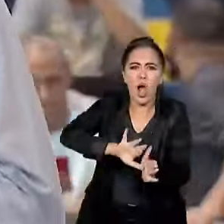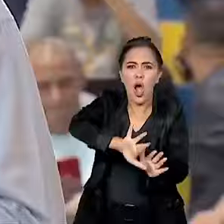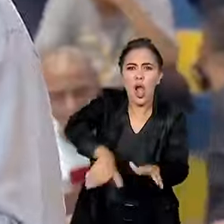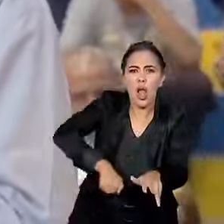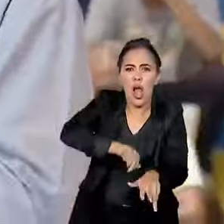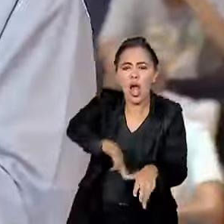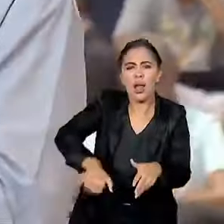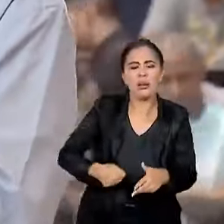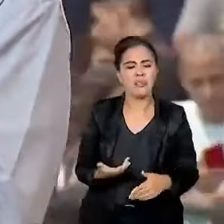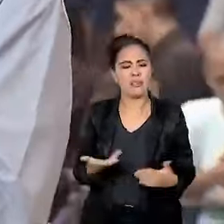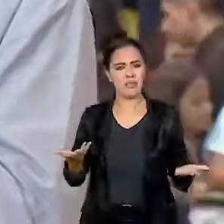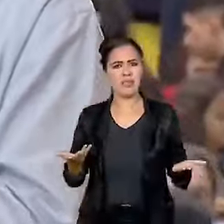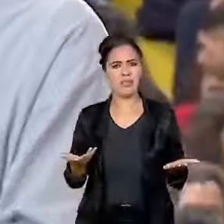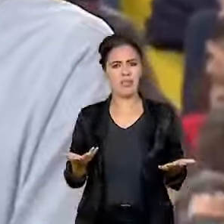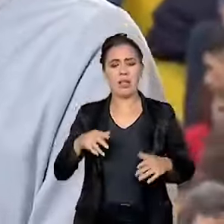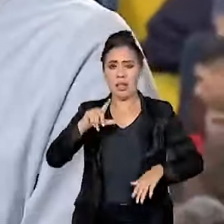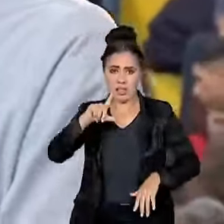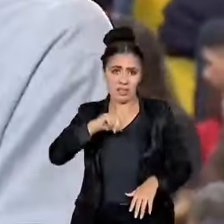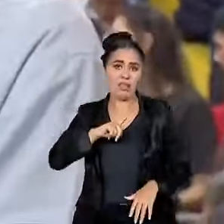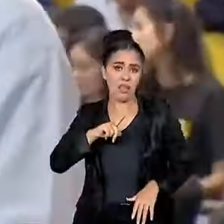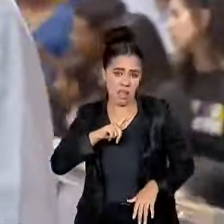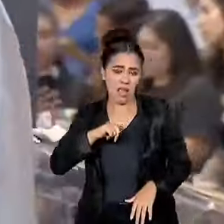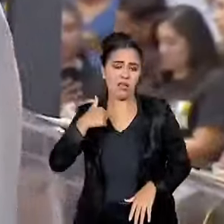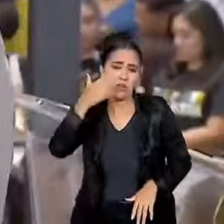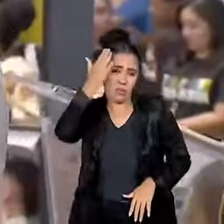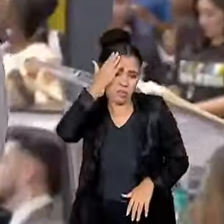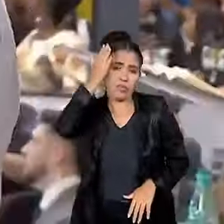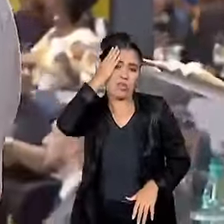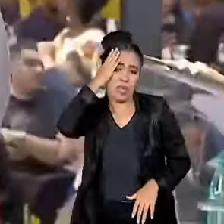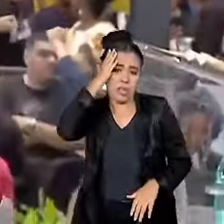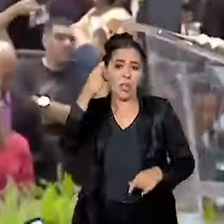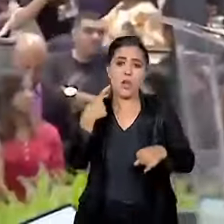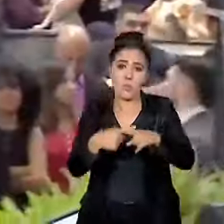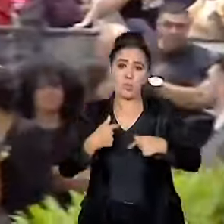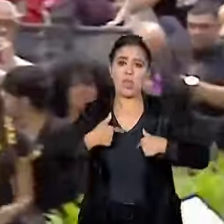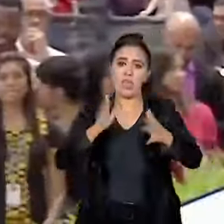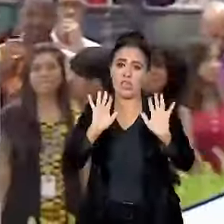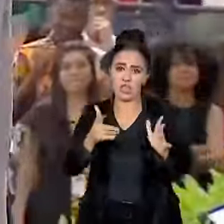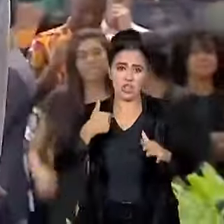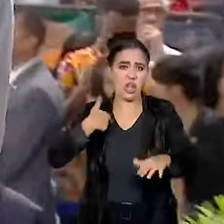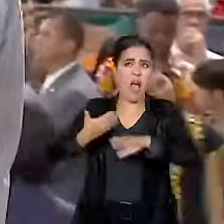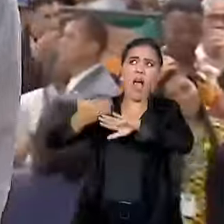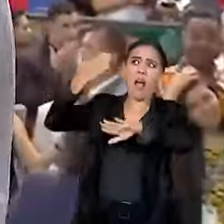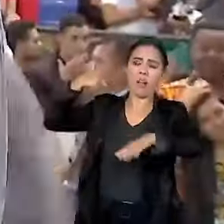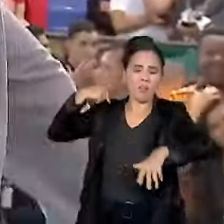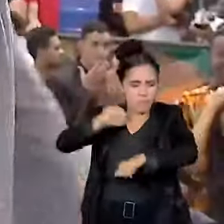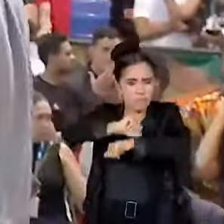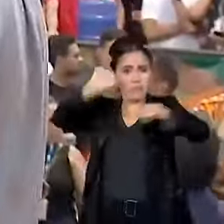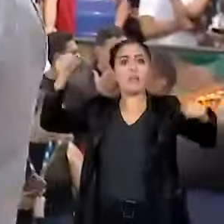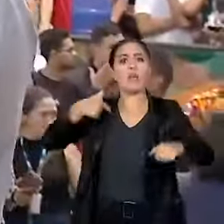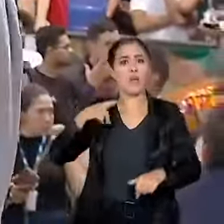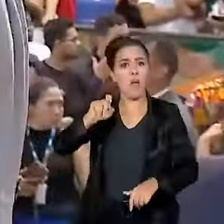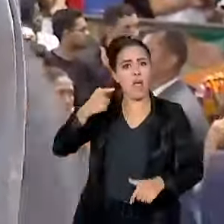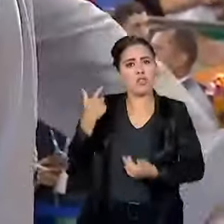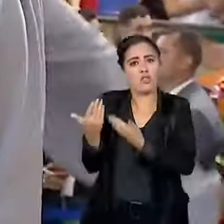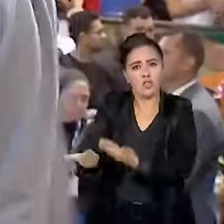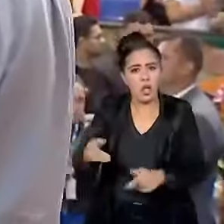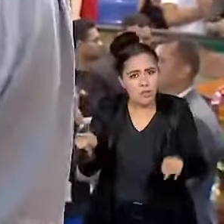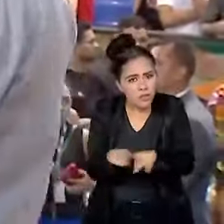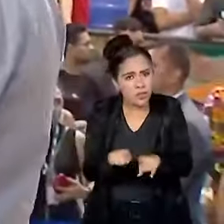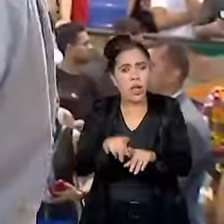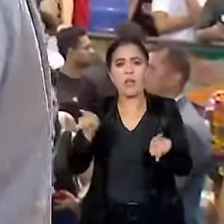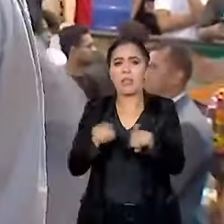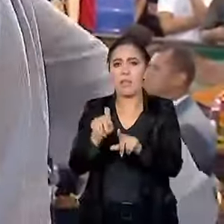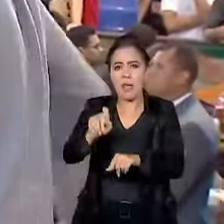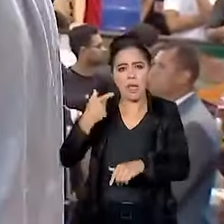trabalham. Tem dia que vocês acordam assim. E eu sei, porque eu já acordei assim muito tempo. Porque eu já fui jovem, já fui adolescente,